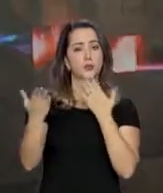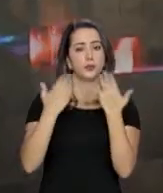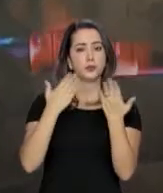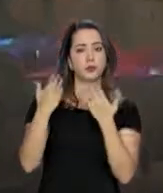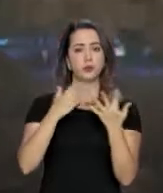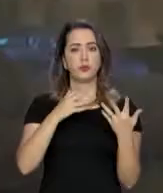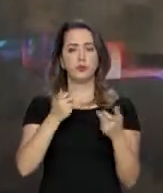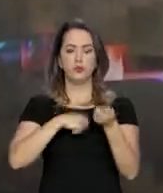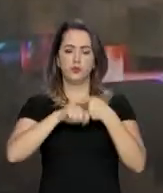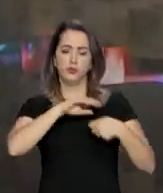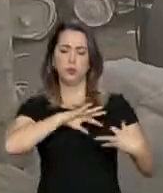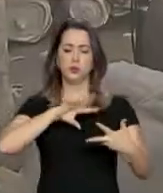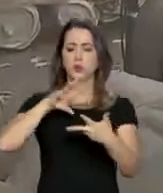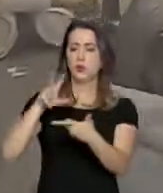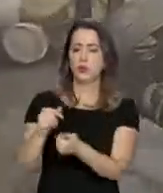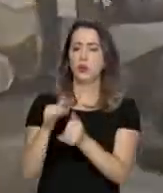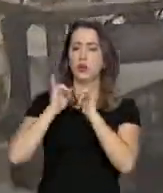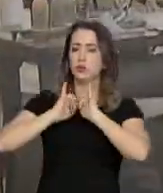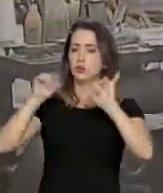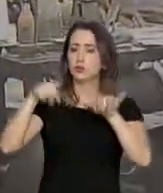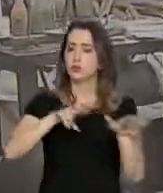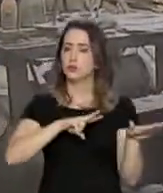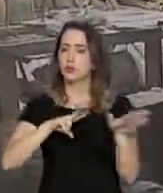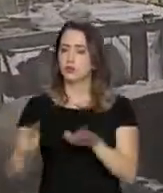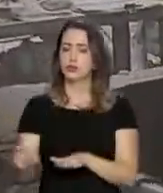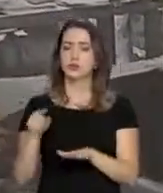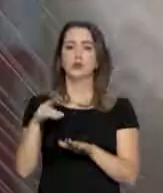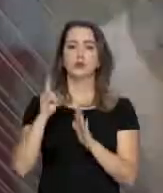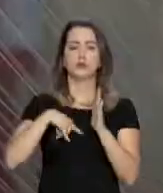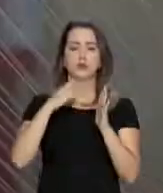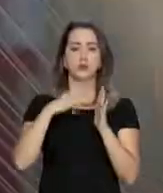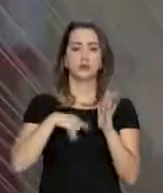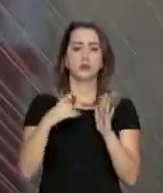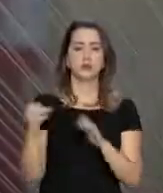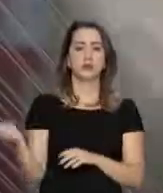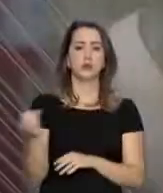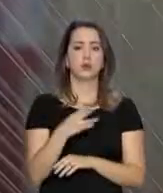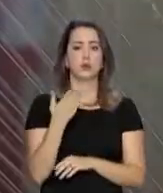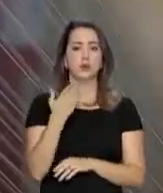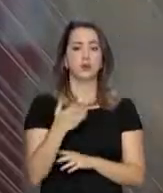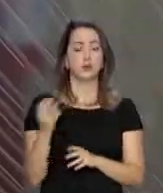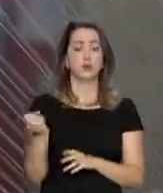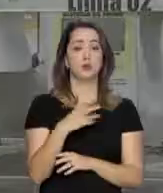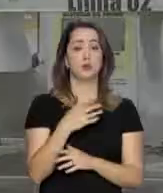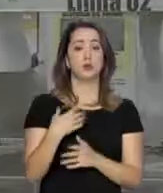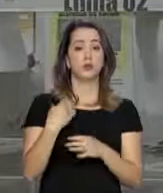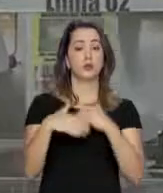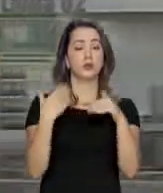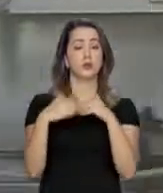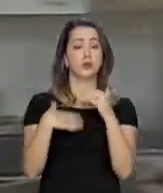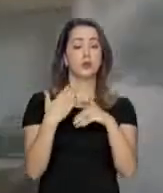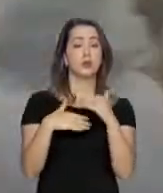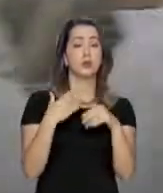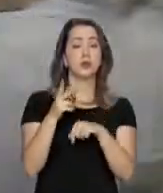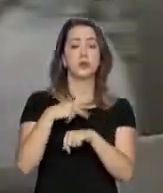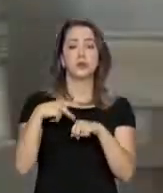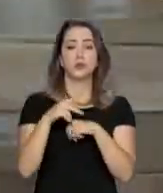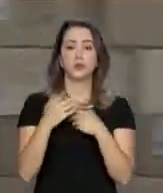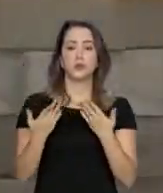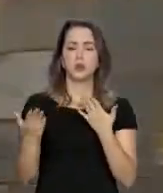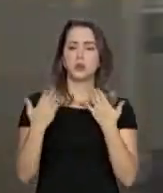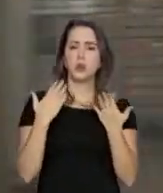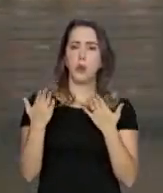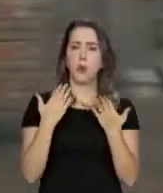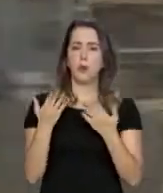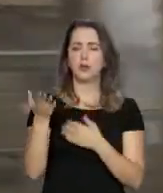global divulgado nesta semana o documento atualizou a previsão de crescimento para o país em relação ao